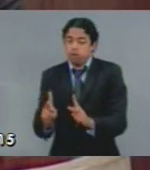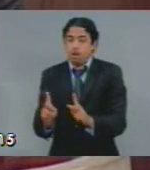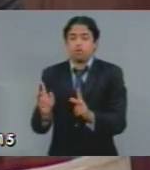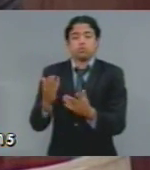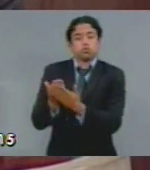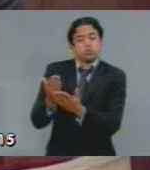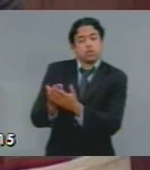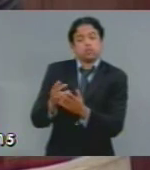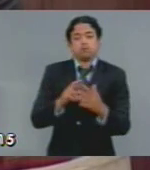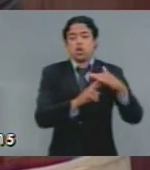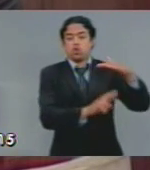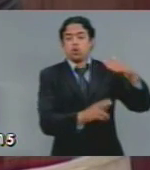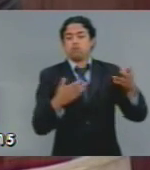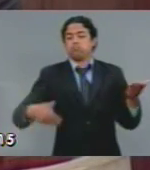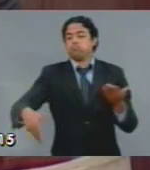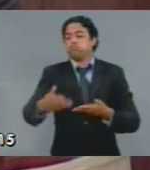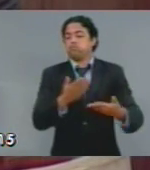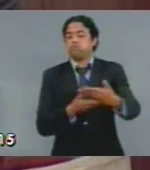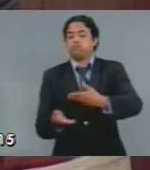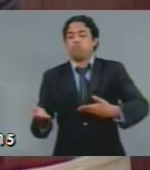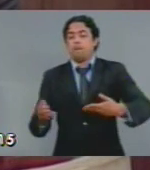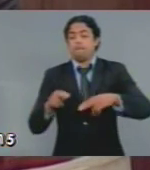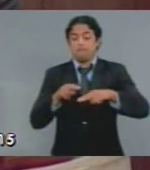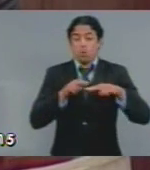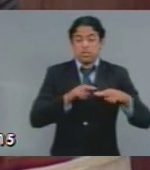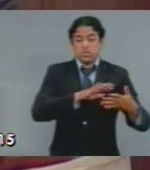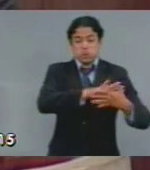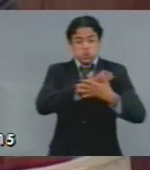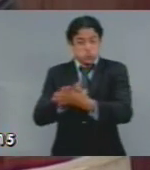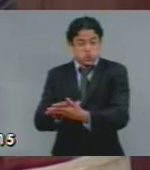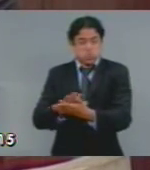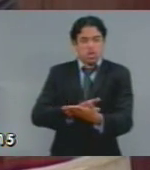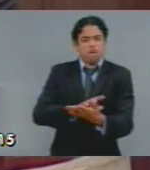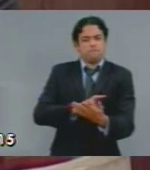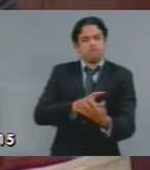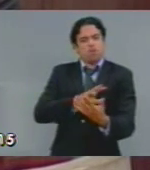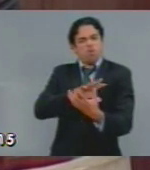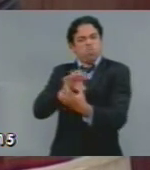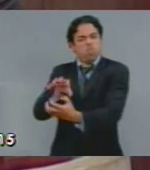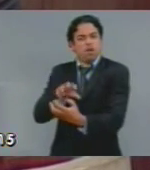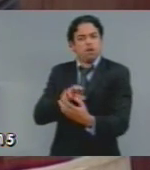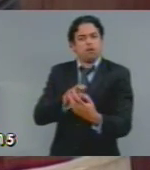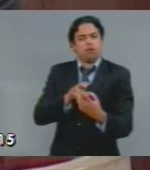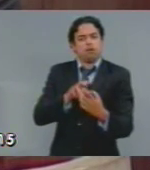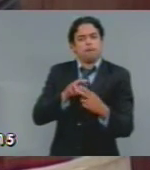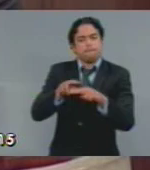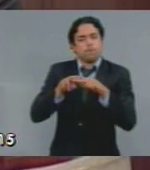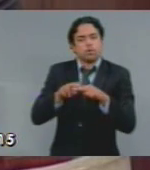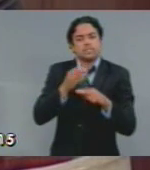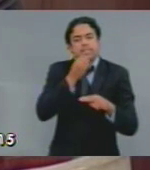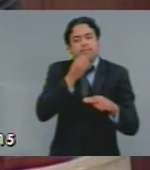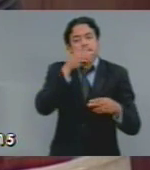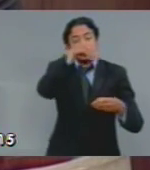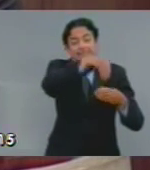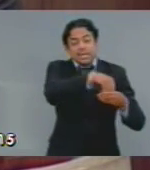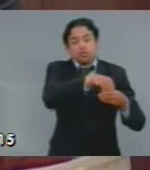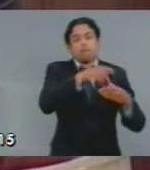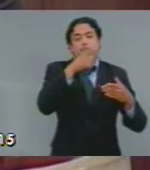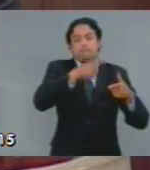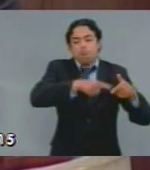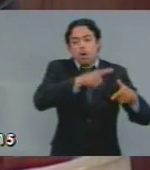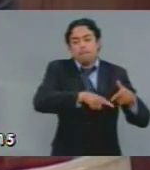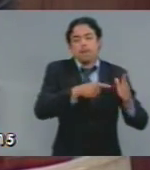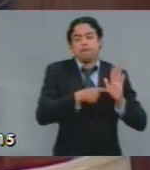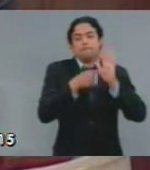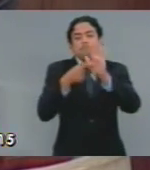reitoria. O massacre ético aos manifestantes é injusto e visa recalcar problemas que deveríamos nos empenhar